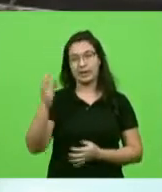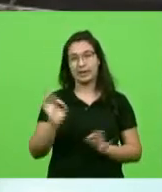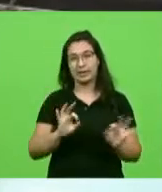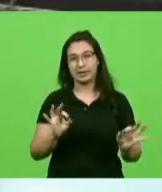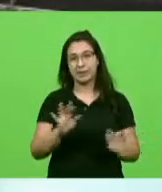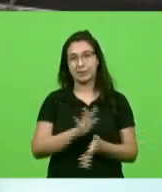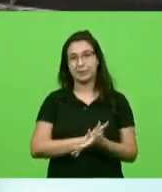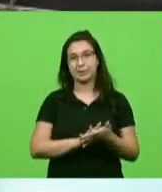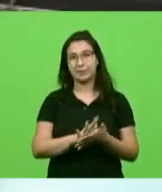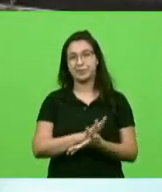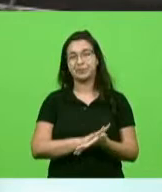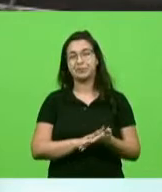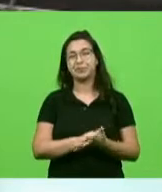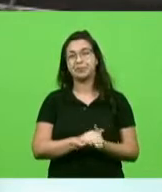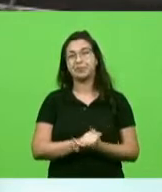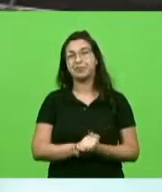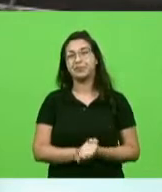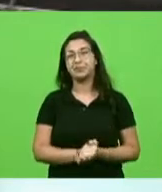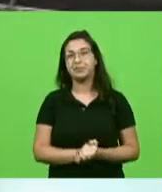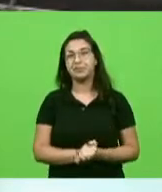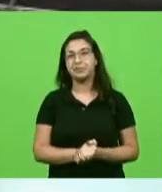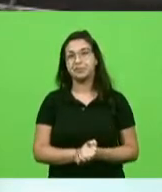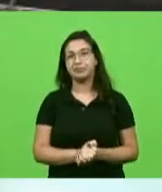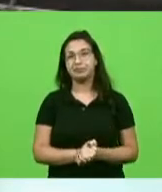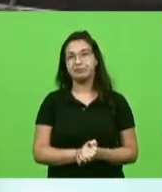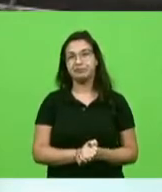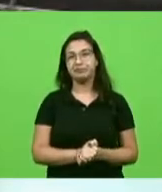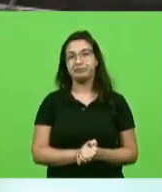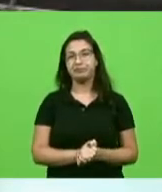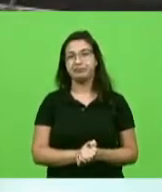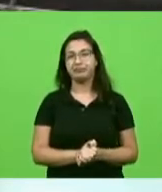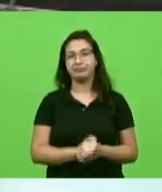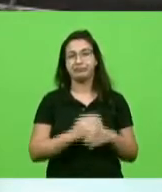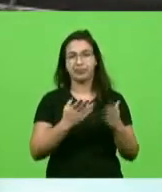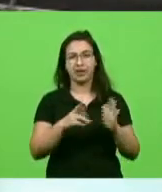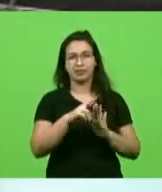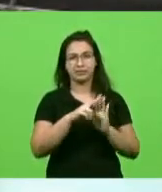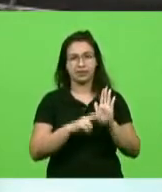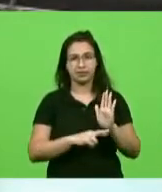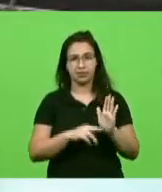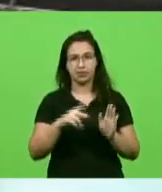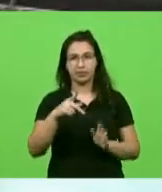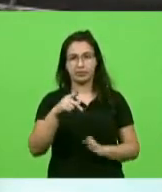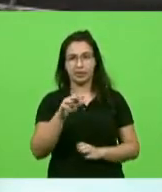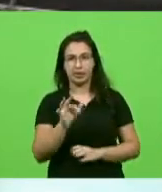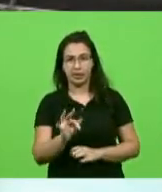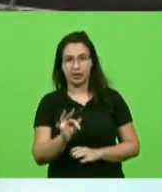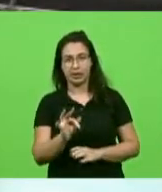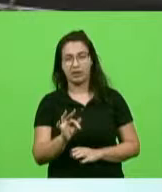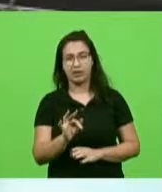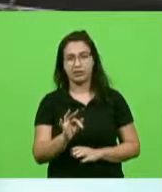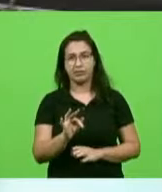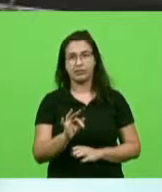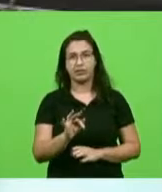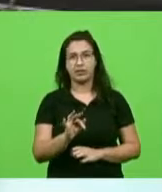Verifique-se claramente, neste relatório expedido pela Polícia Federal, em face do inquérito